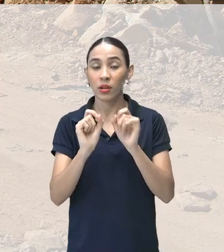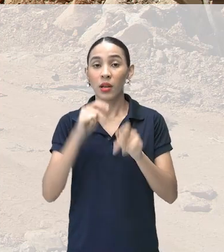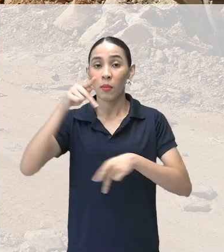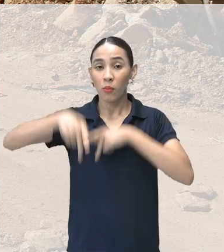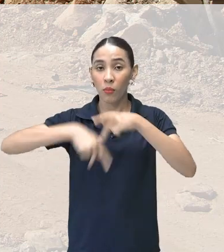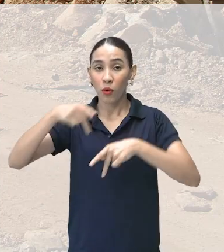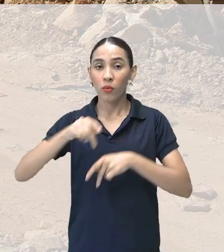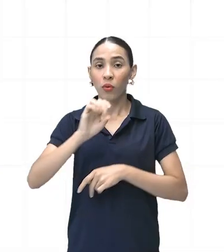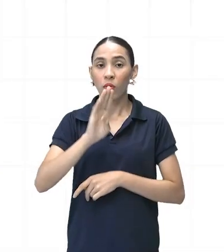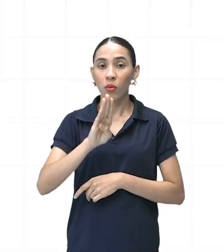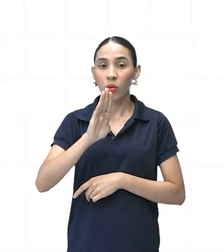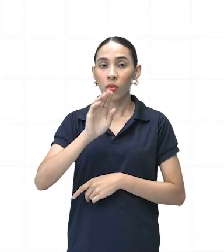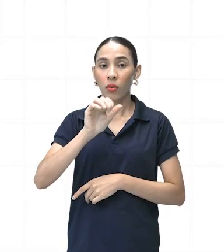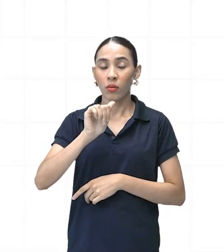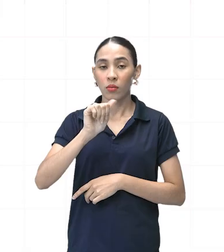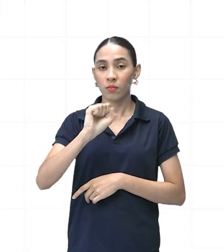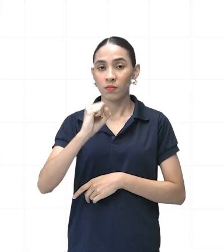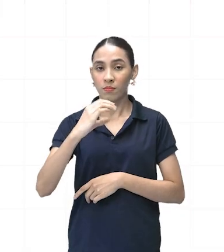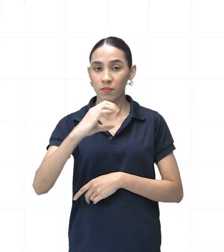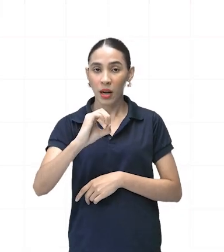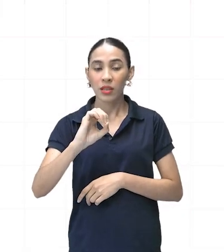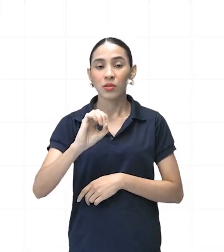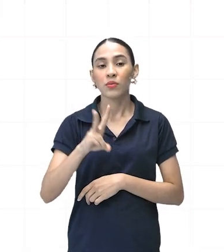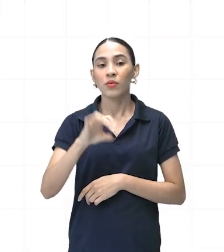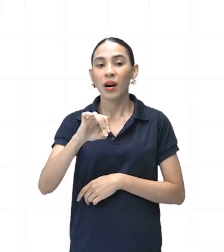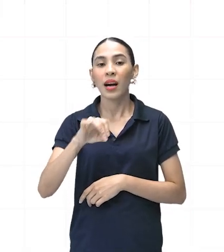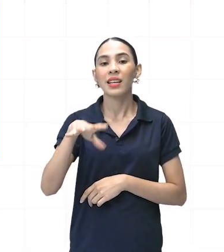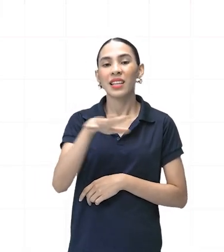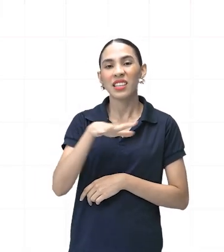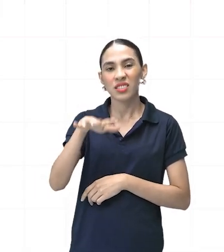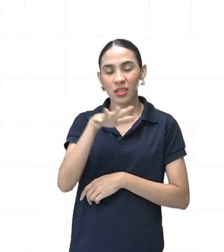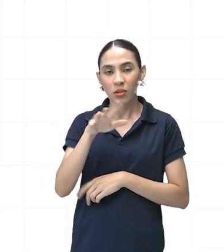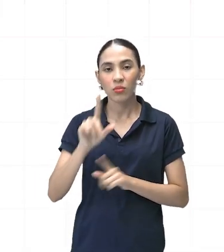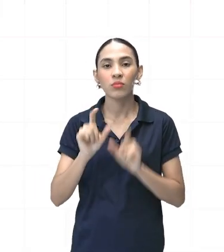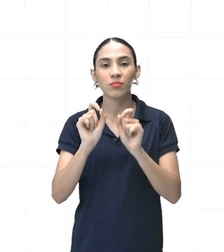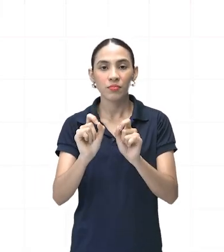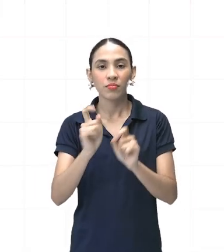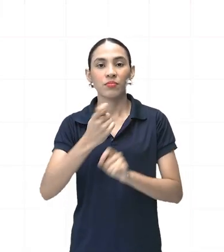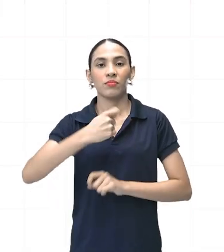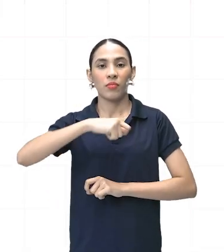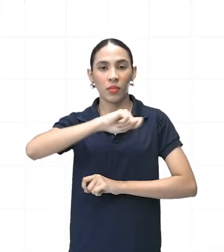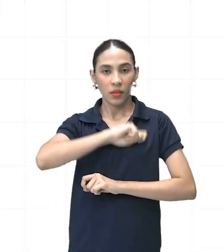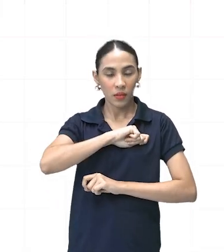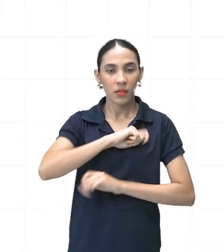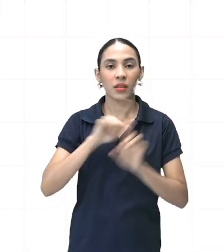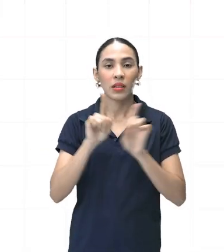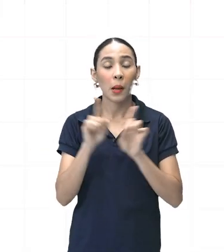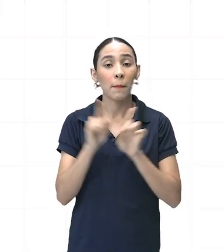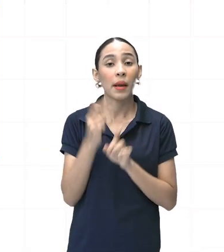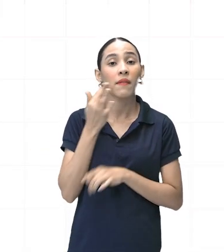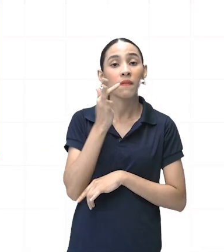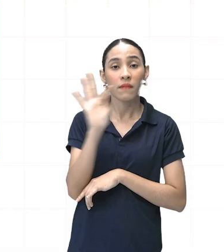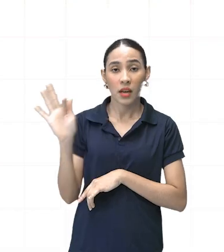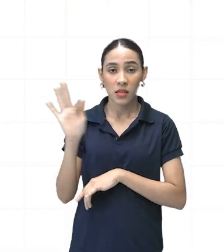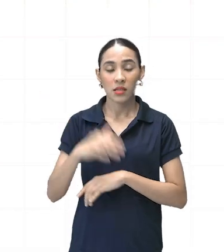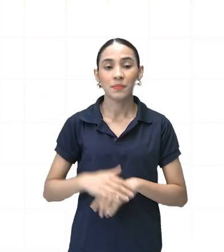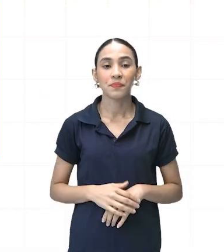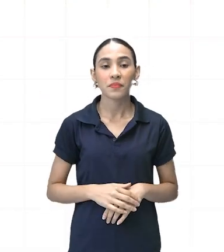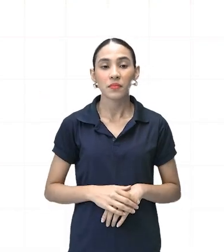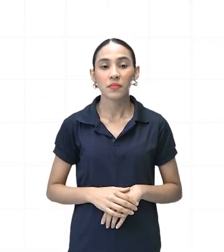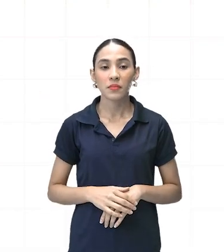povo basco, gente. O povo basco vai estar na região entre a Espanha e